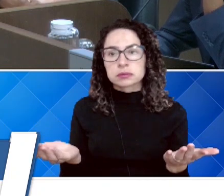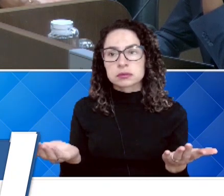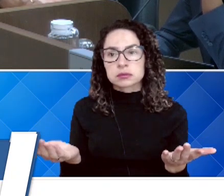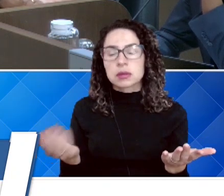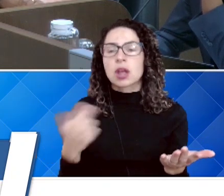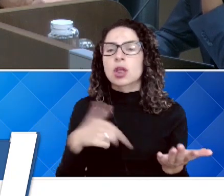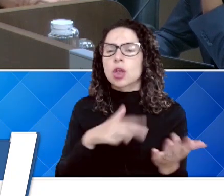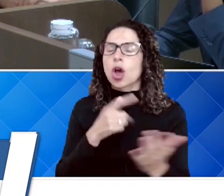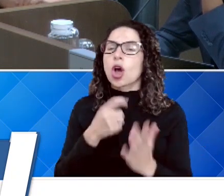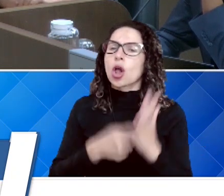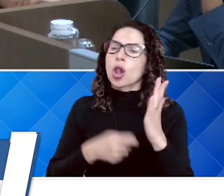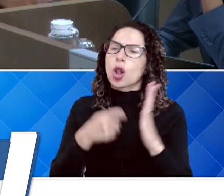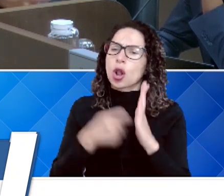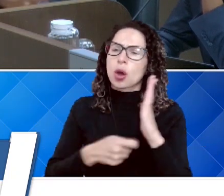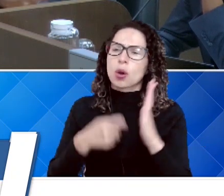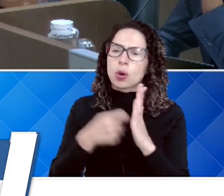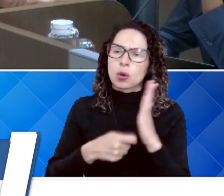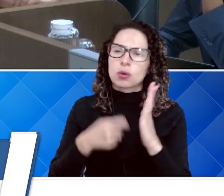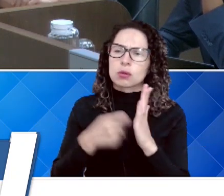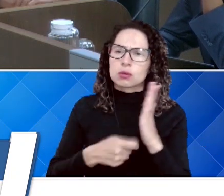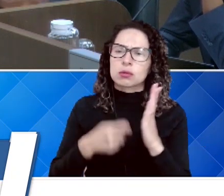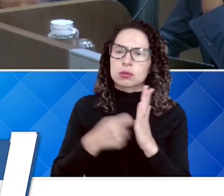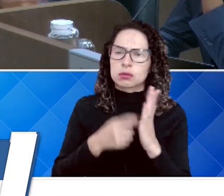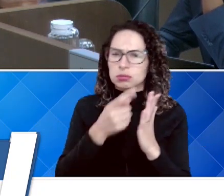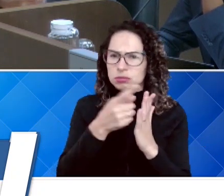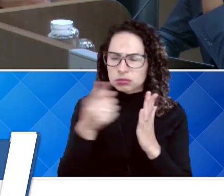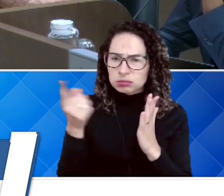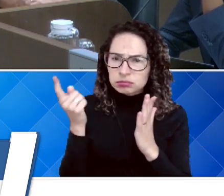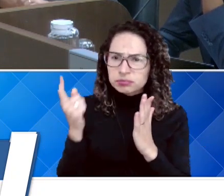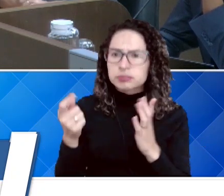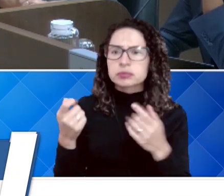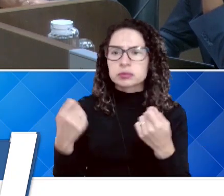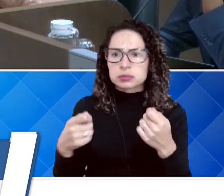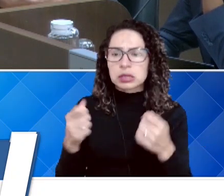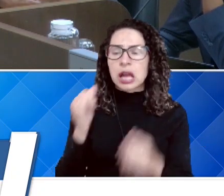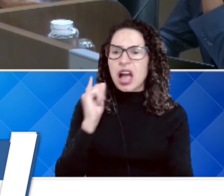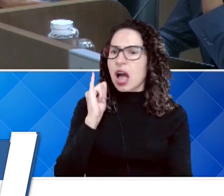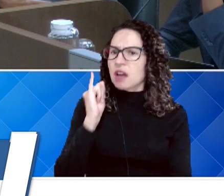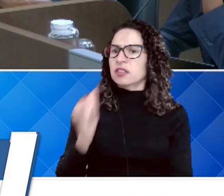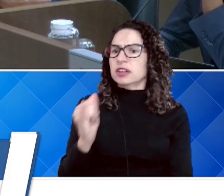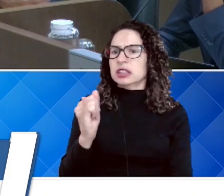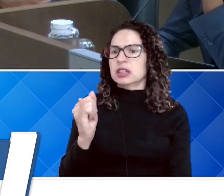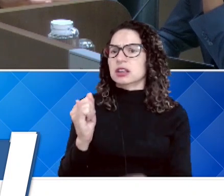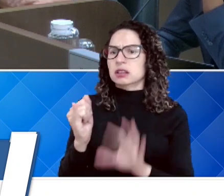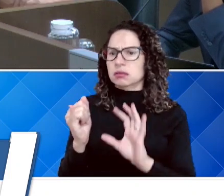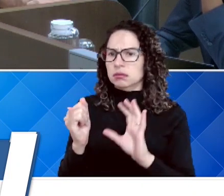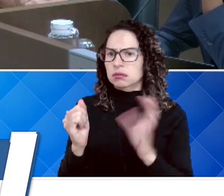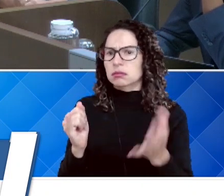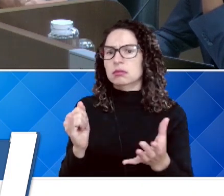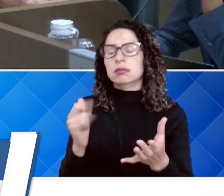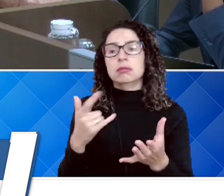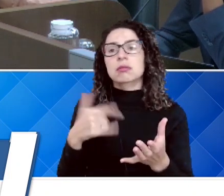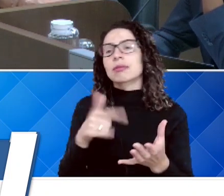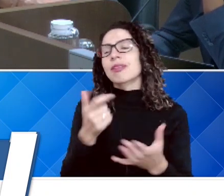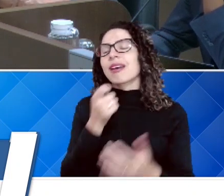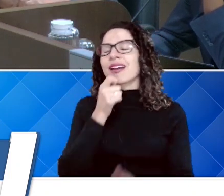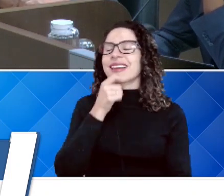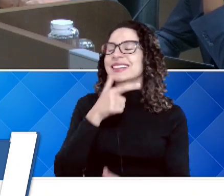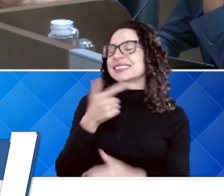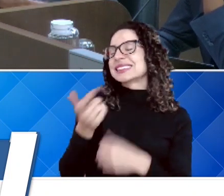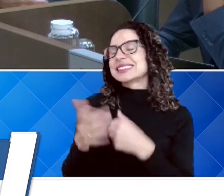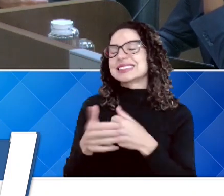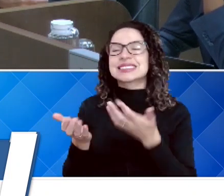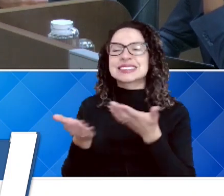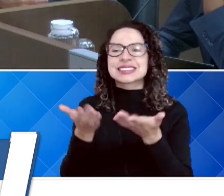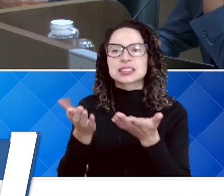reivindica uma situação e denuncia uma situação dessa, nós não estamos fazendo gracinha aqui para ninguém, não.